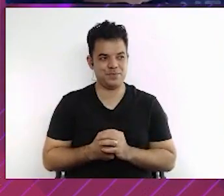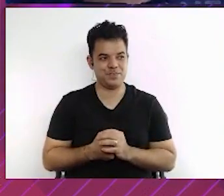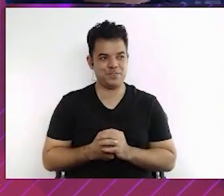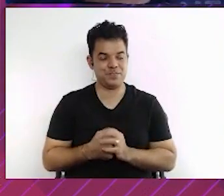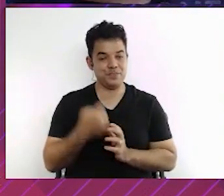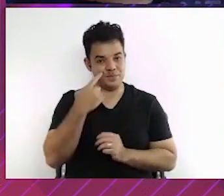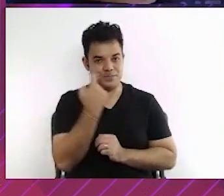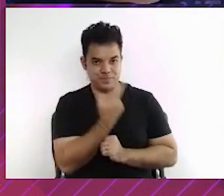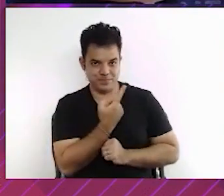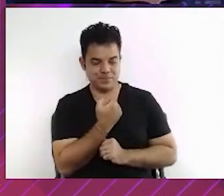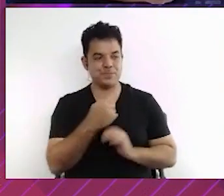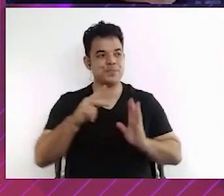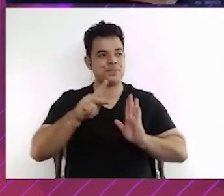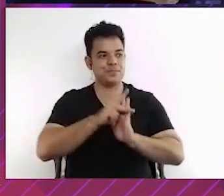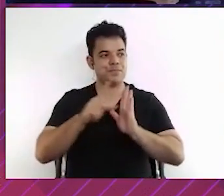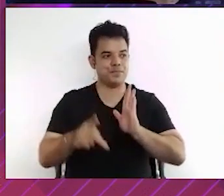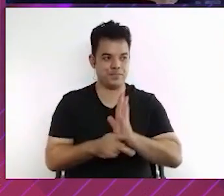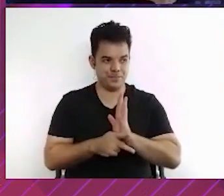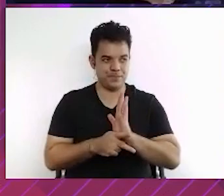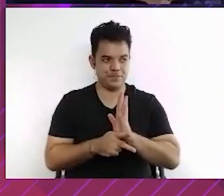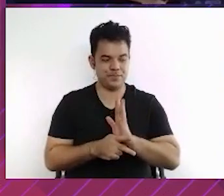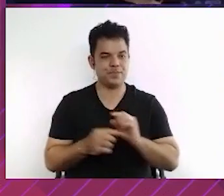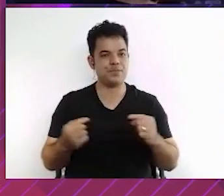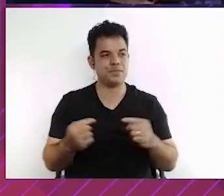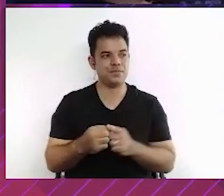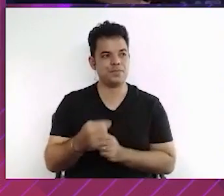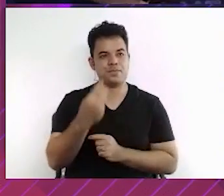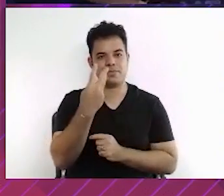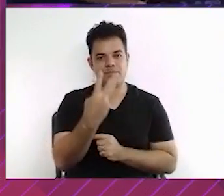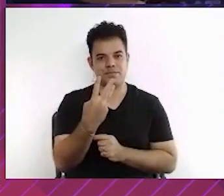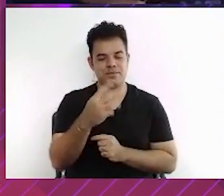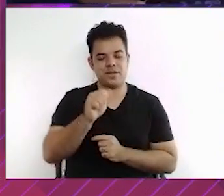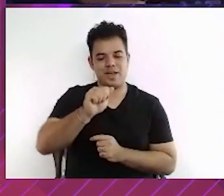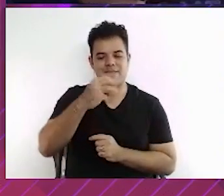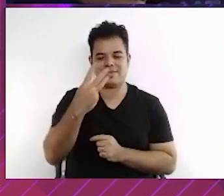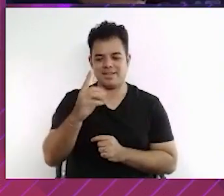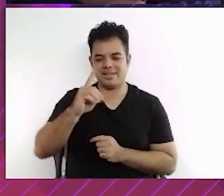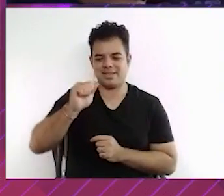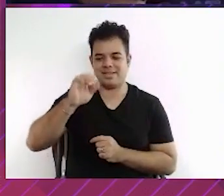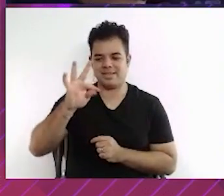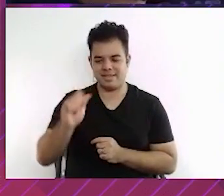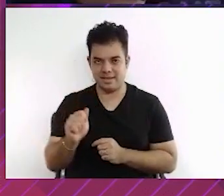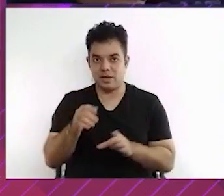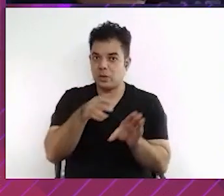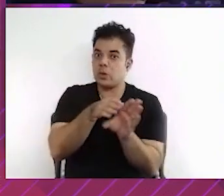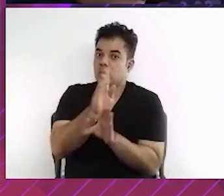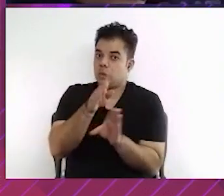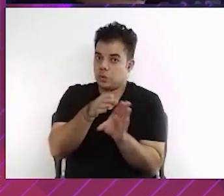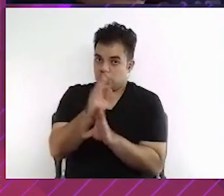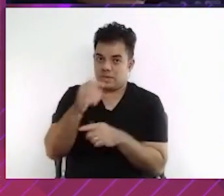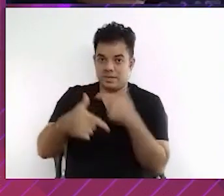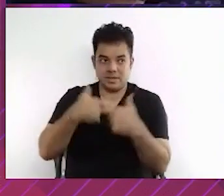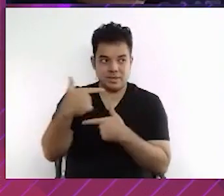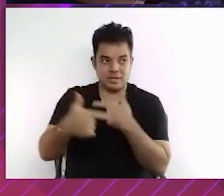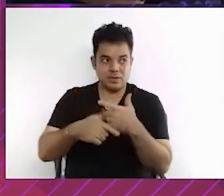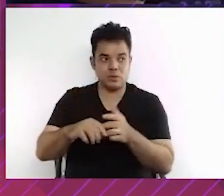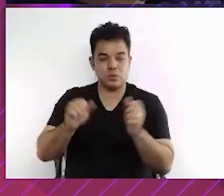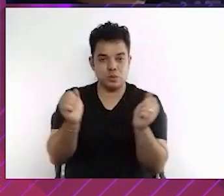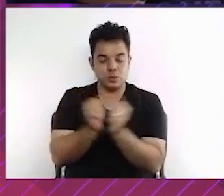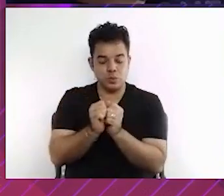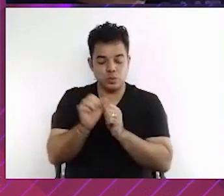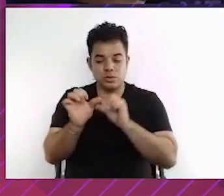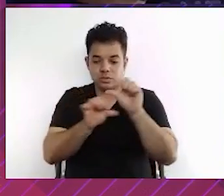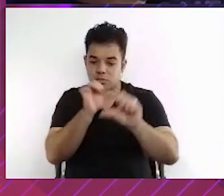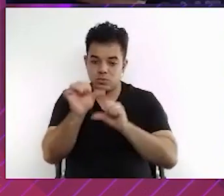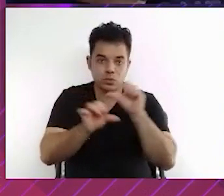Esse projeto foi desenvolvido pela A3 Data, uma consultoria que trabalha com a transformação